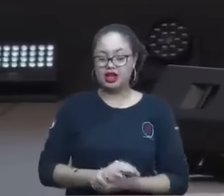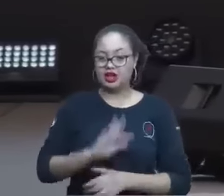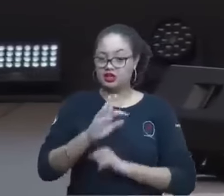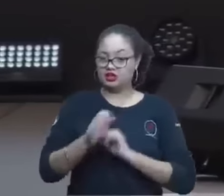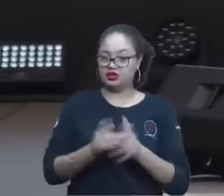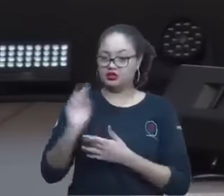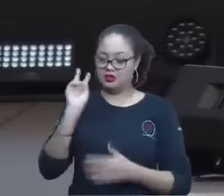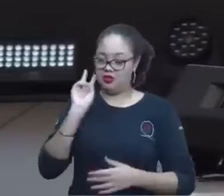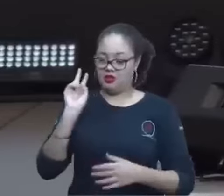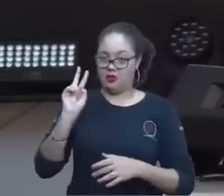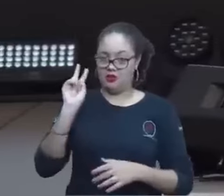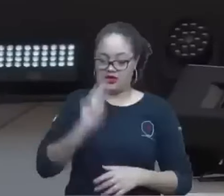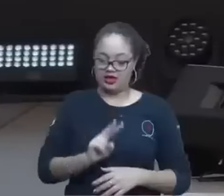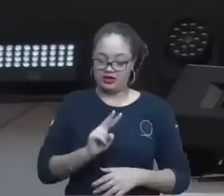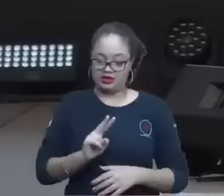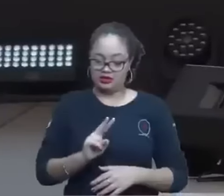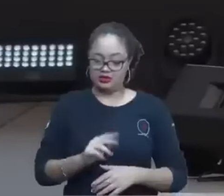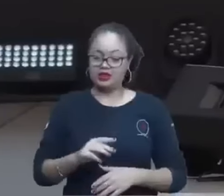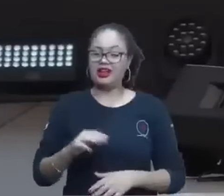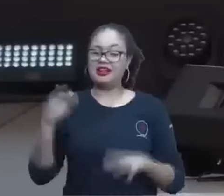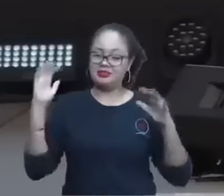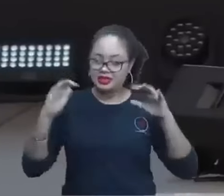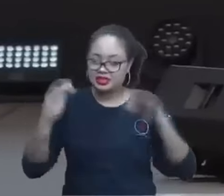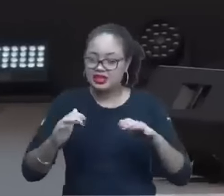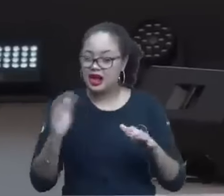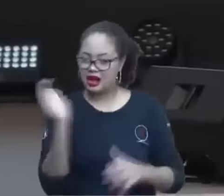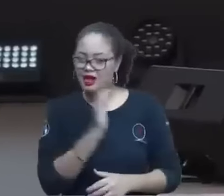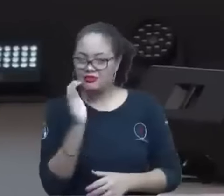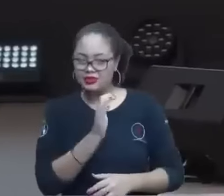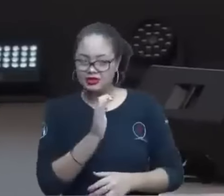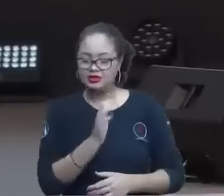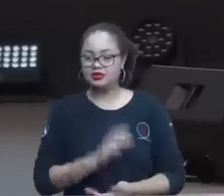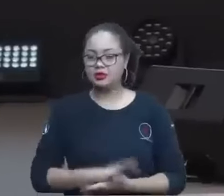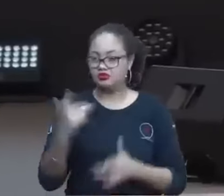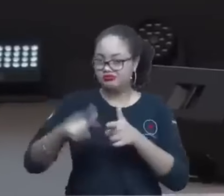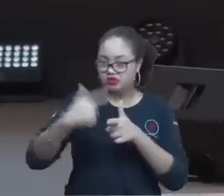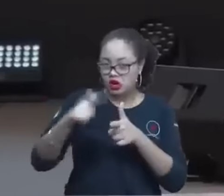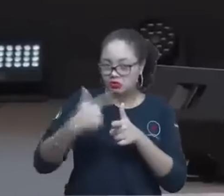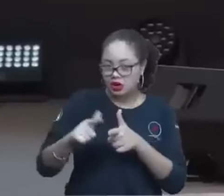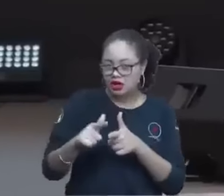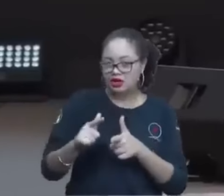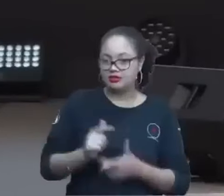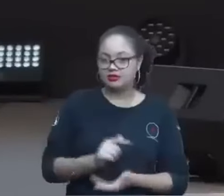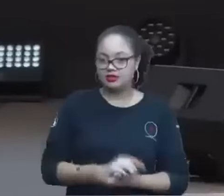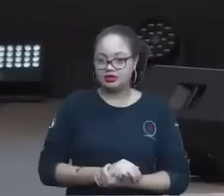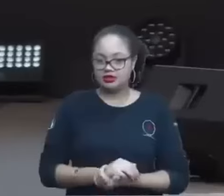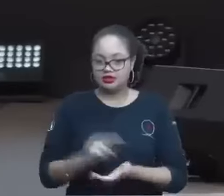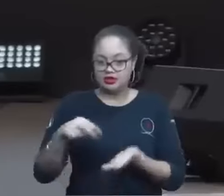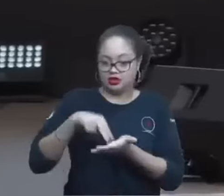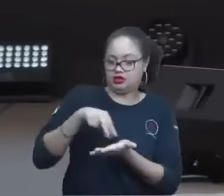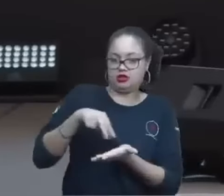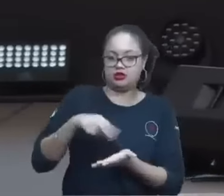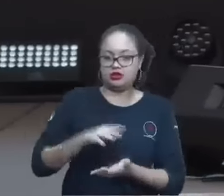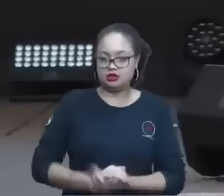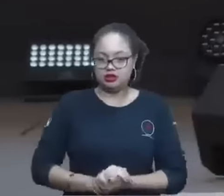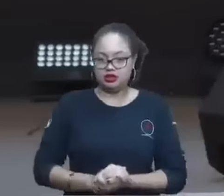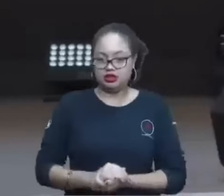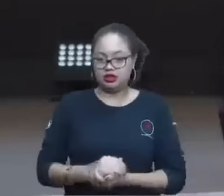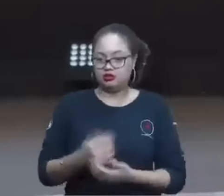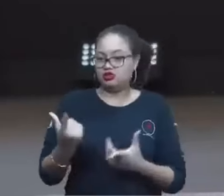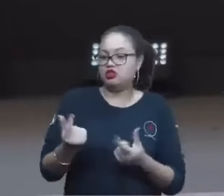aí para você vai soprar um vento aí levantar uma onda cadê o dinheiro Cadê a